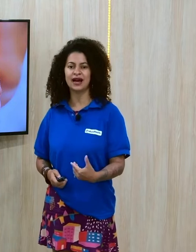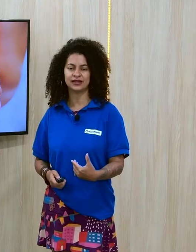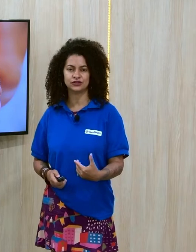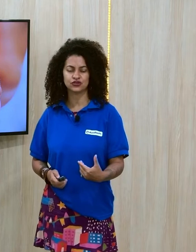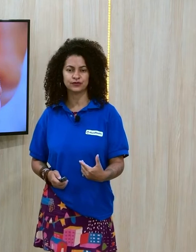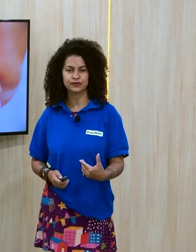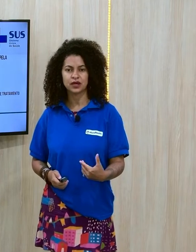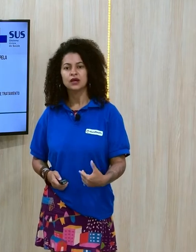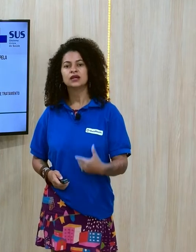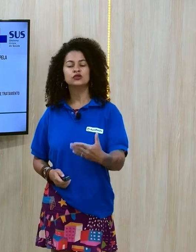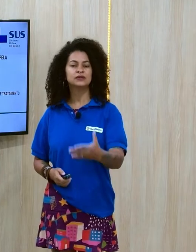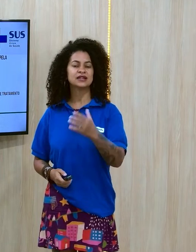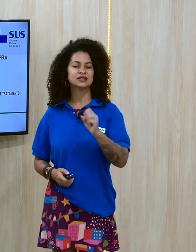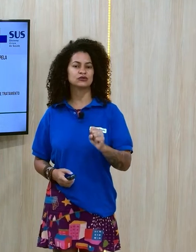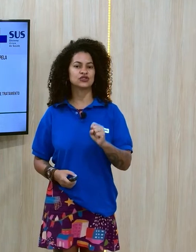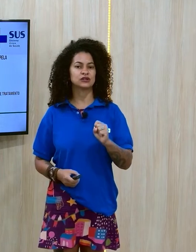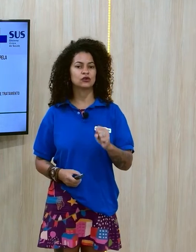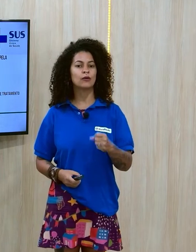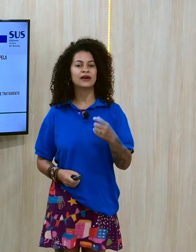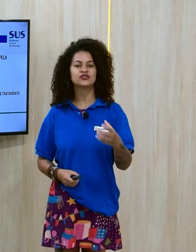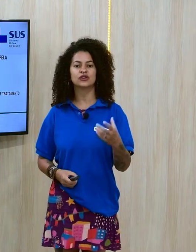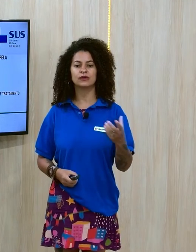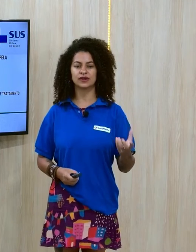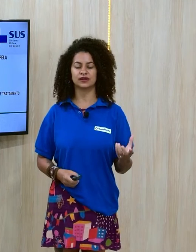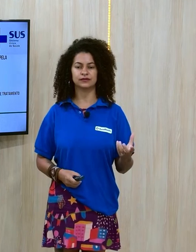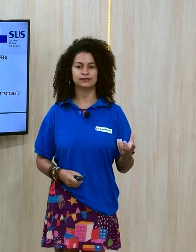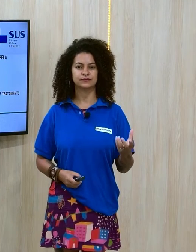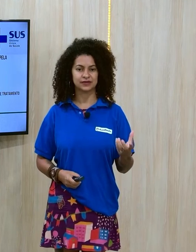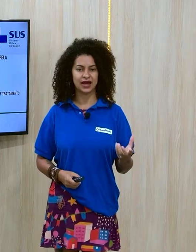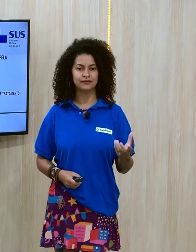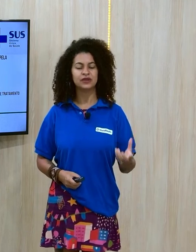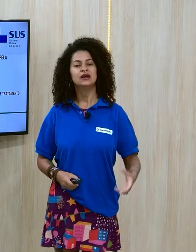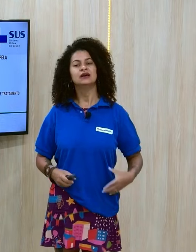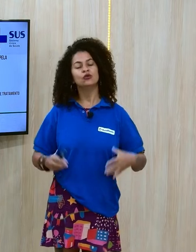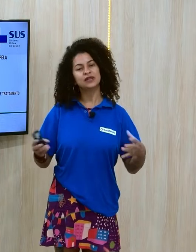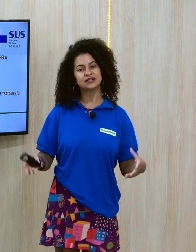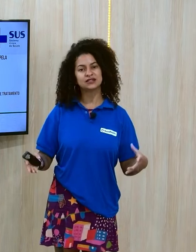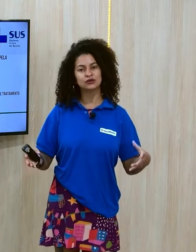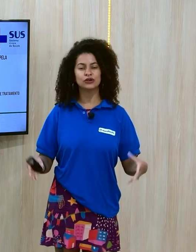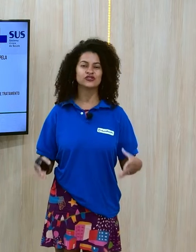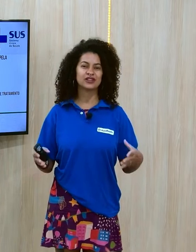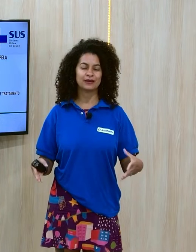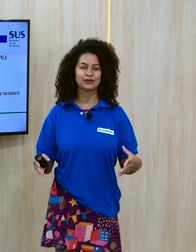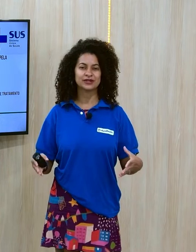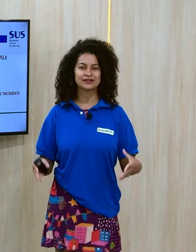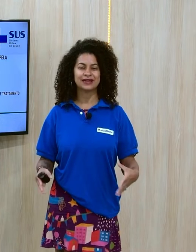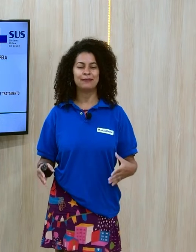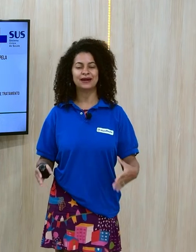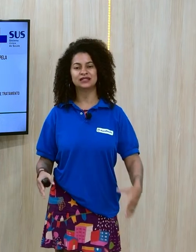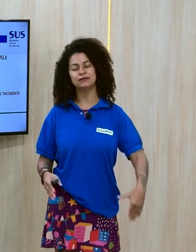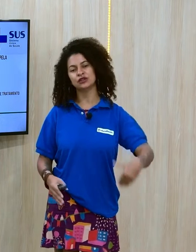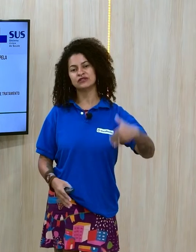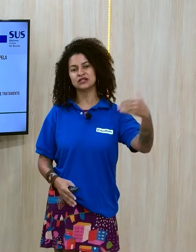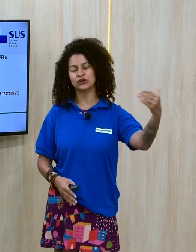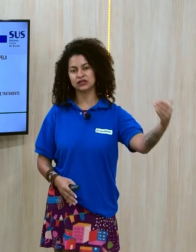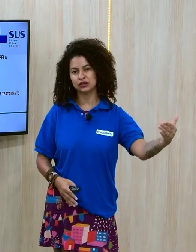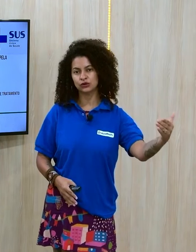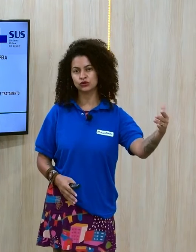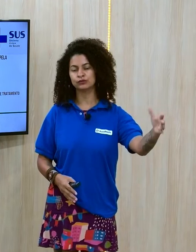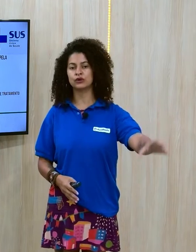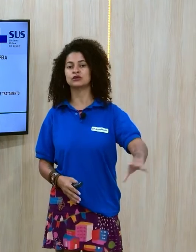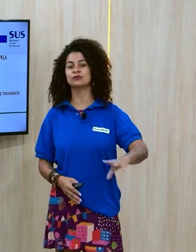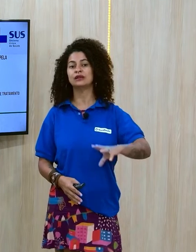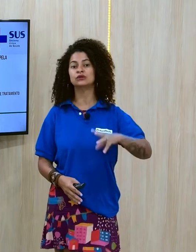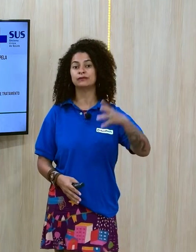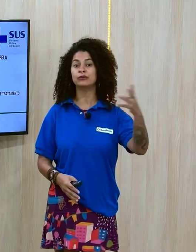epidemia da AIDS. E no Brasil, gente, como é que chegou aqui, tá? O Brasil, nós temos, a partir de